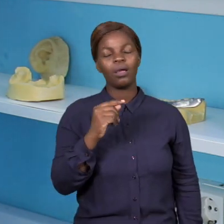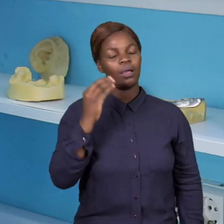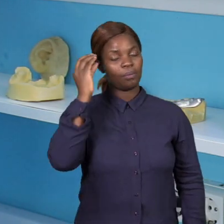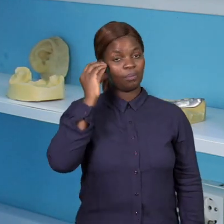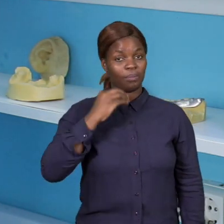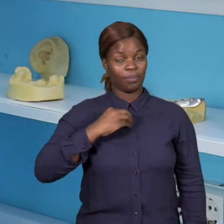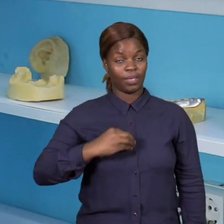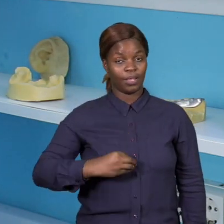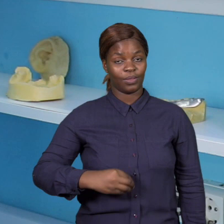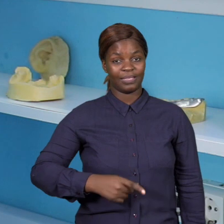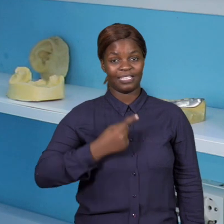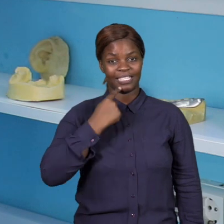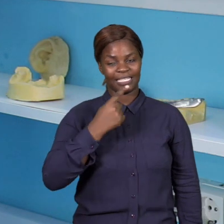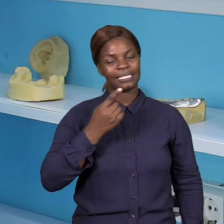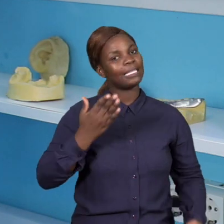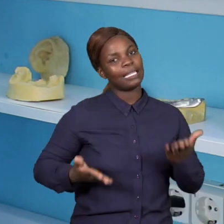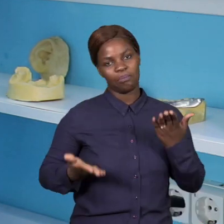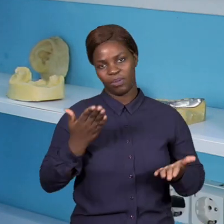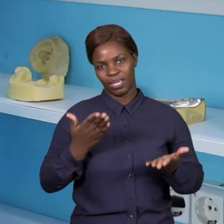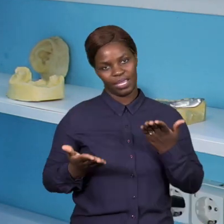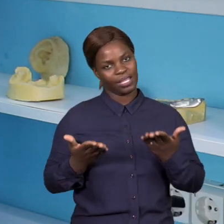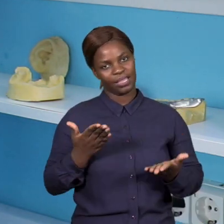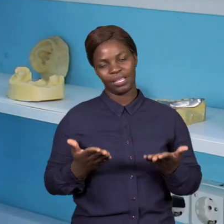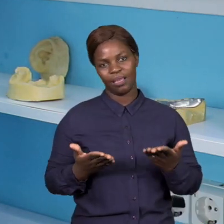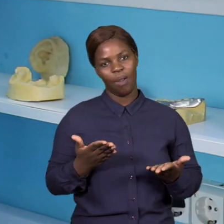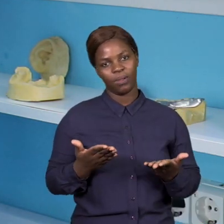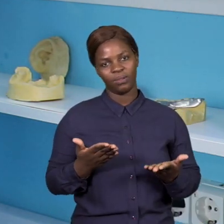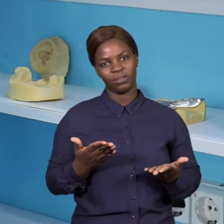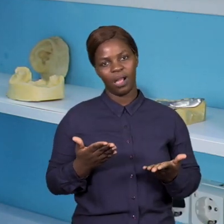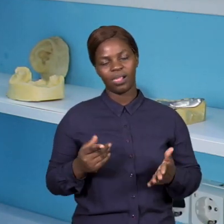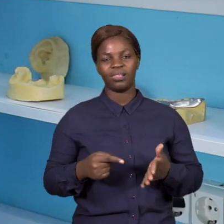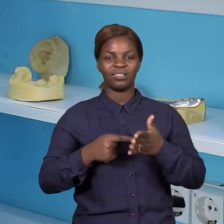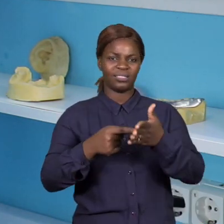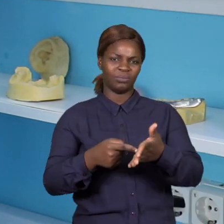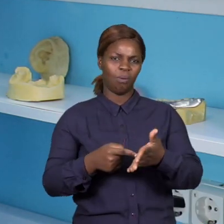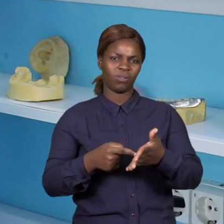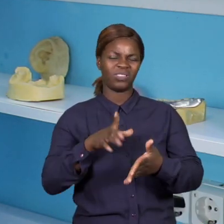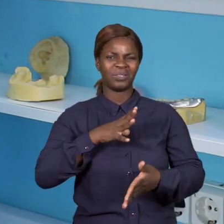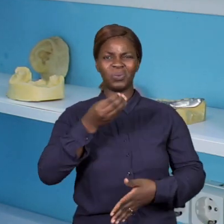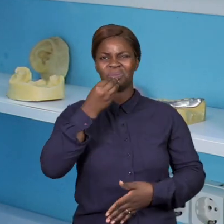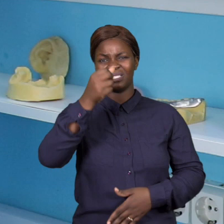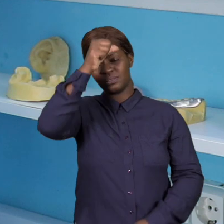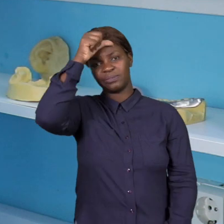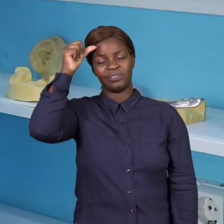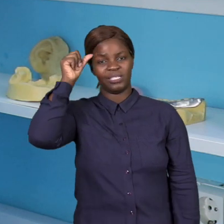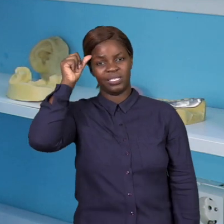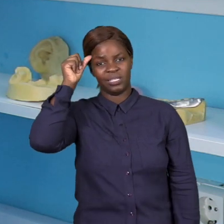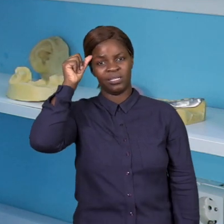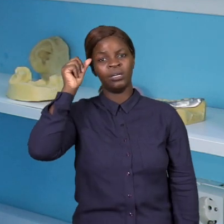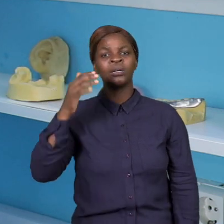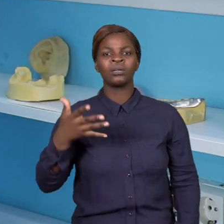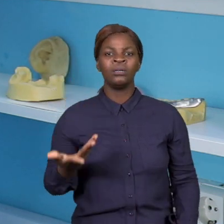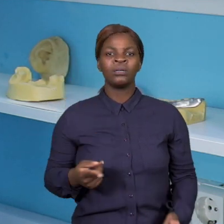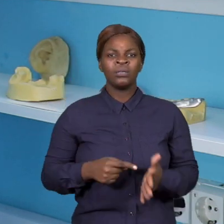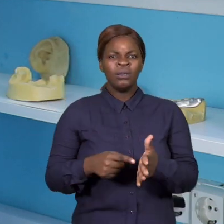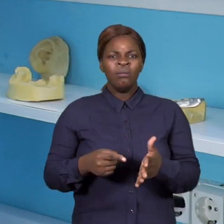que os alimentos, tem alimentos que criam sobremordidas, que seria o mais complicado, né?